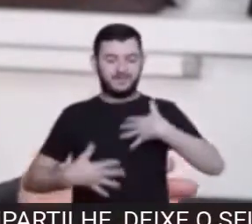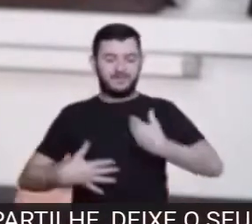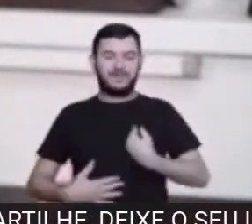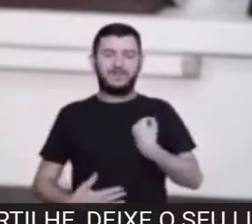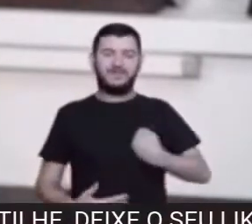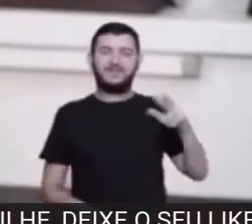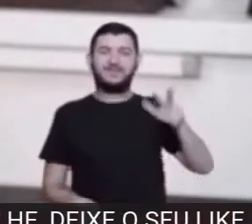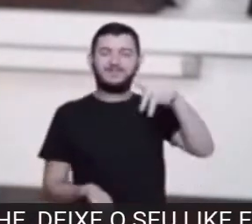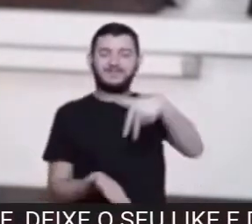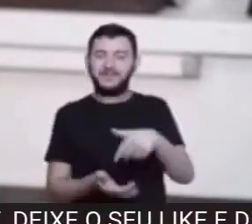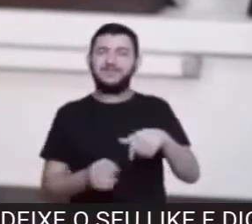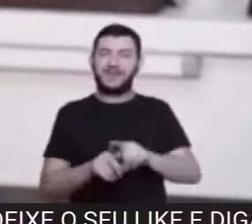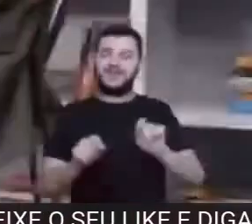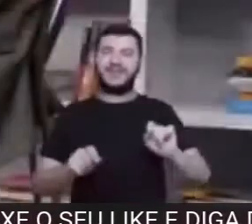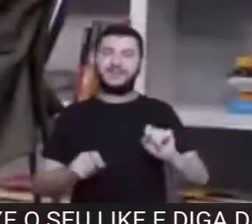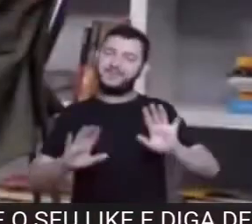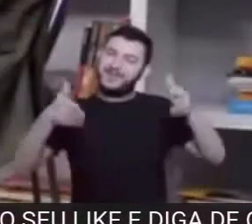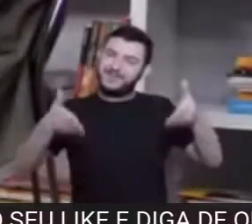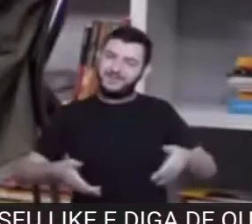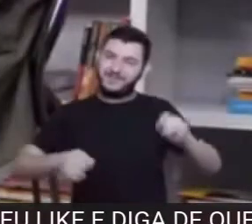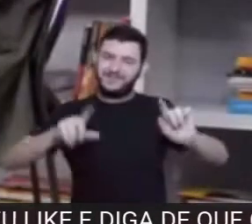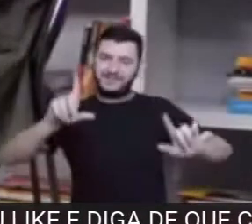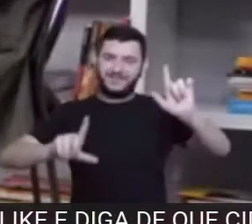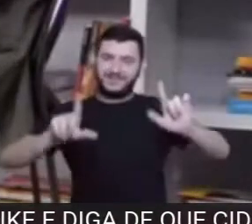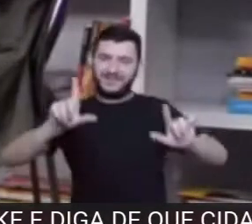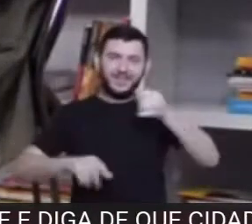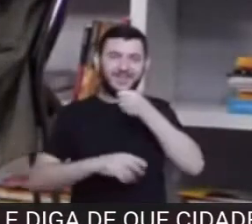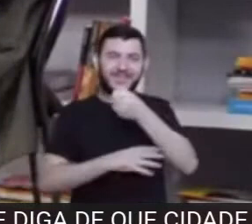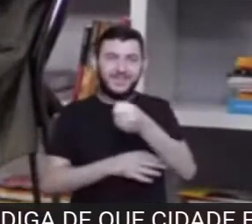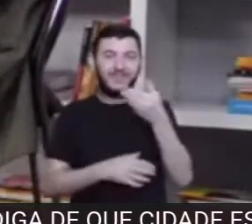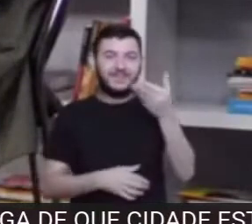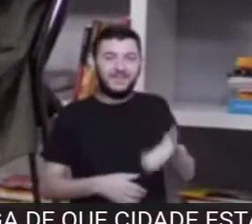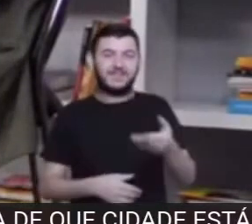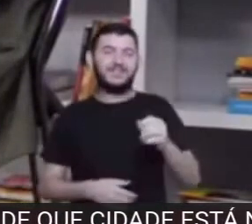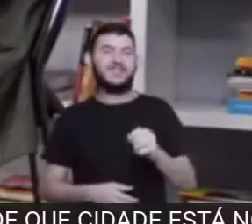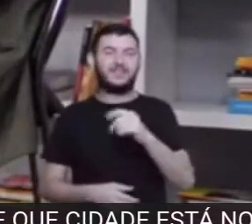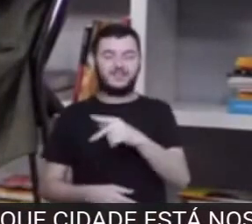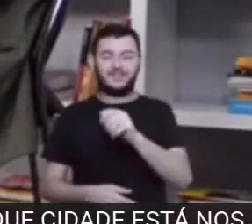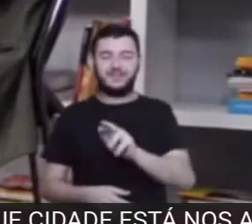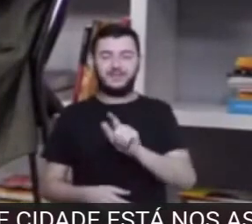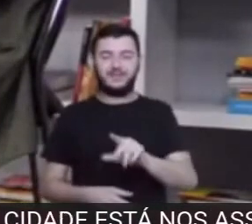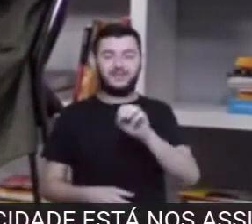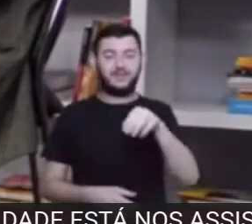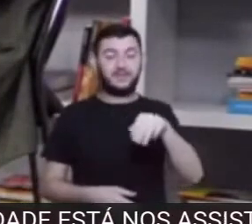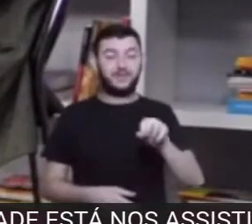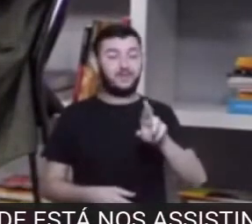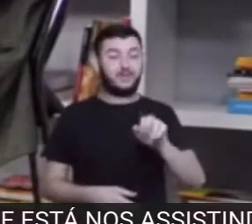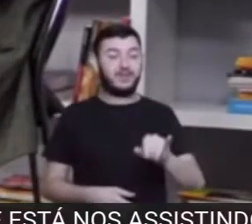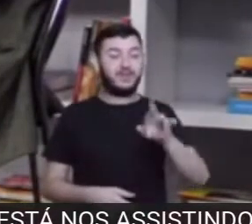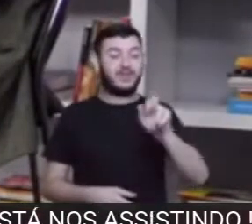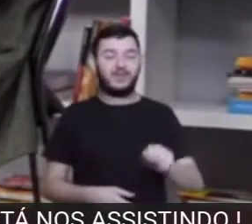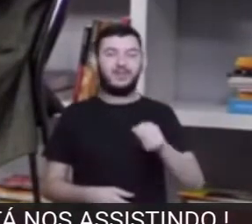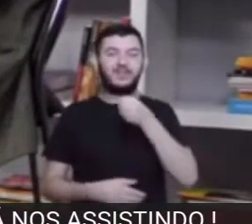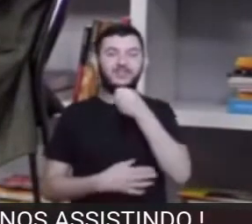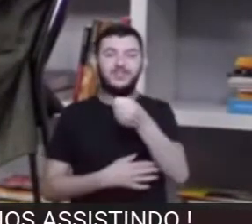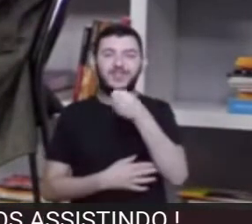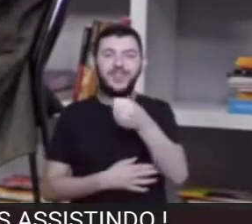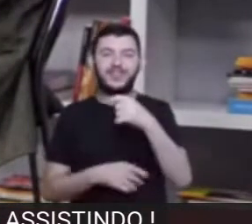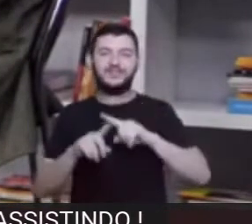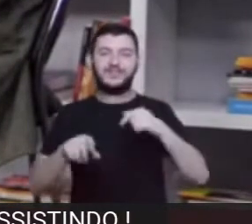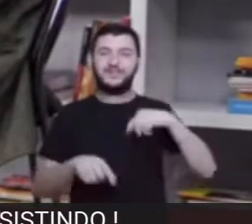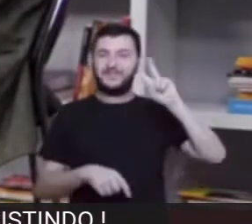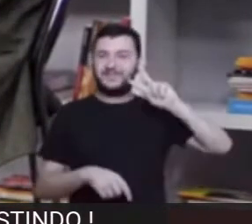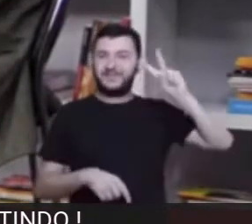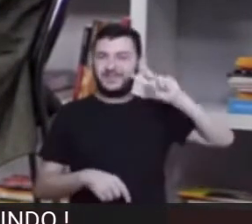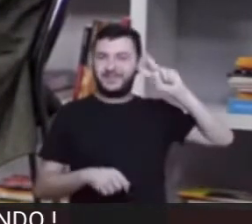sua coordenação, grande jornalista Paulo Moreira Leite. E aí eu conto sempre uma história, Socó. Você que foi